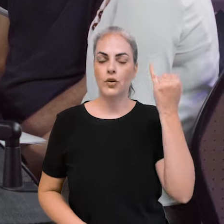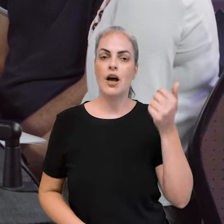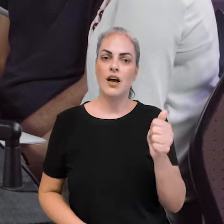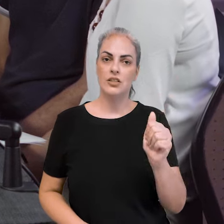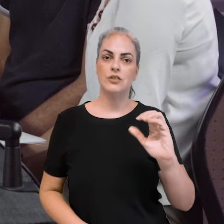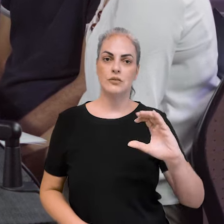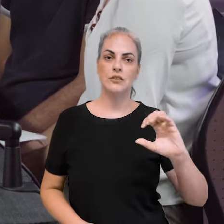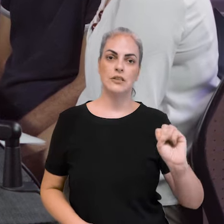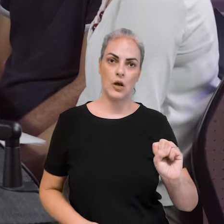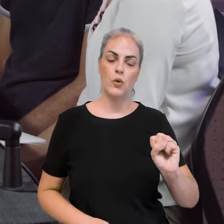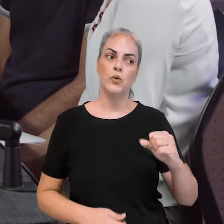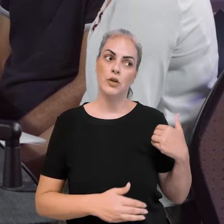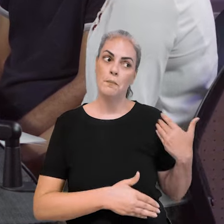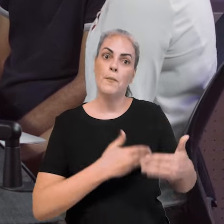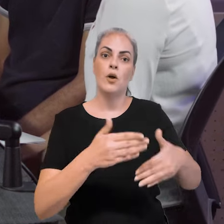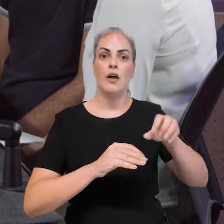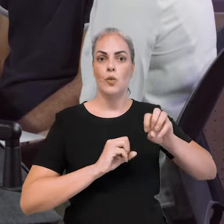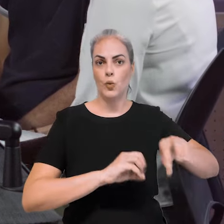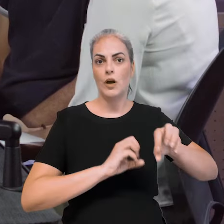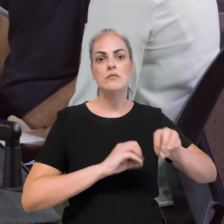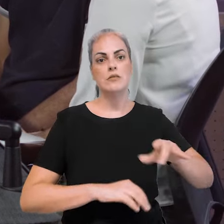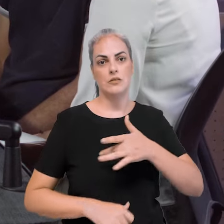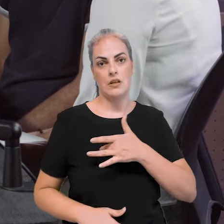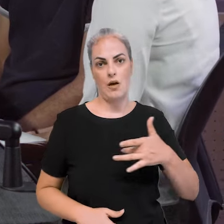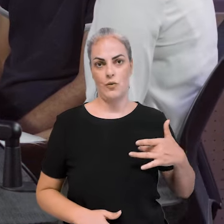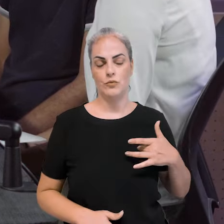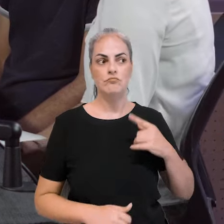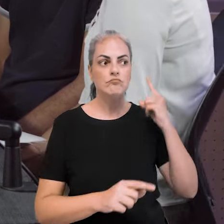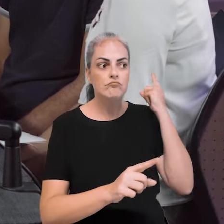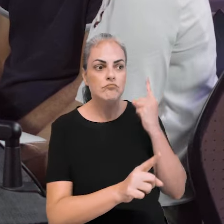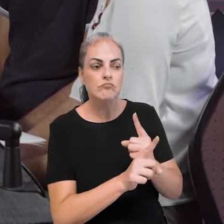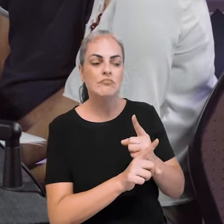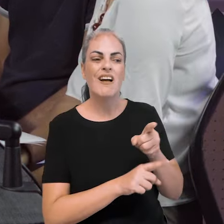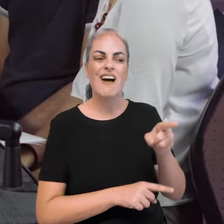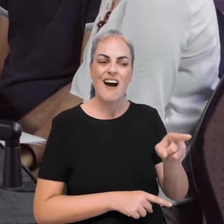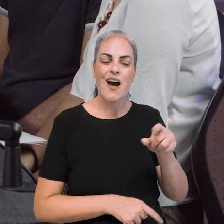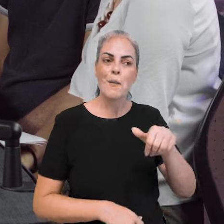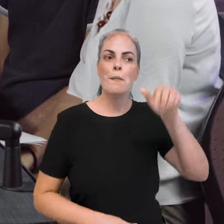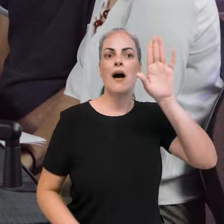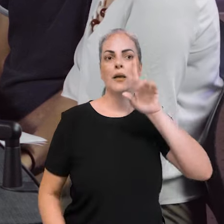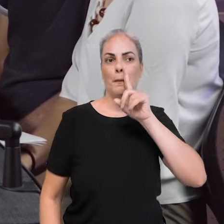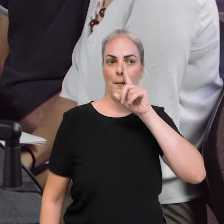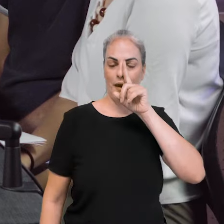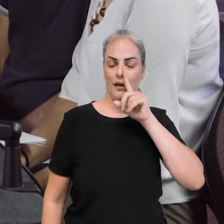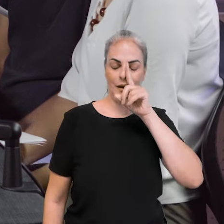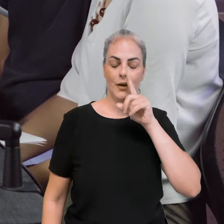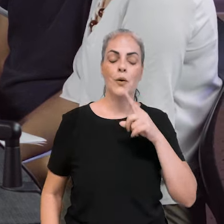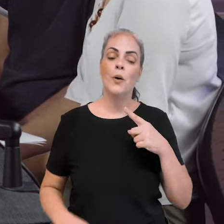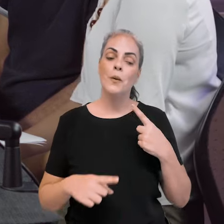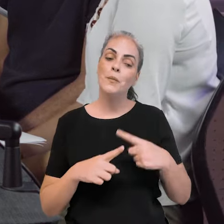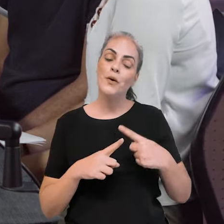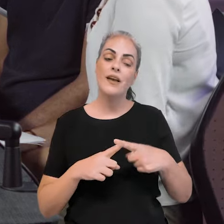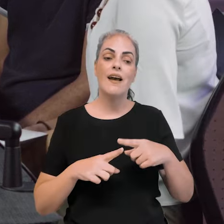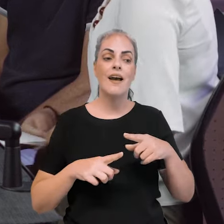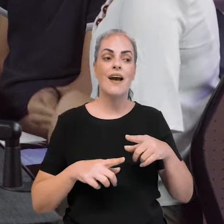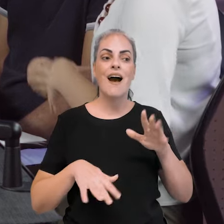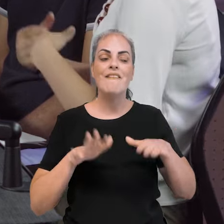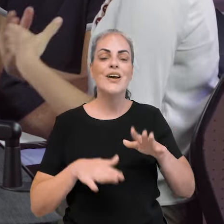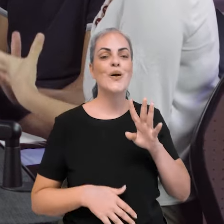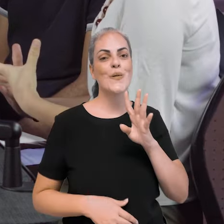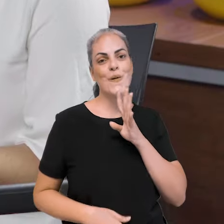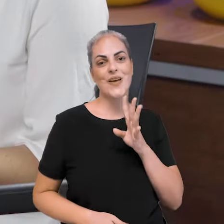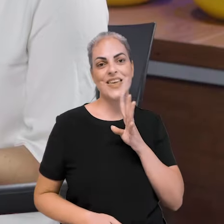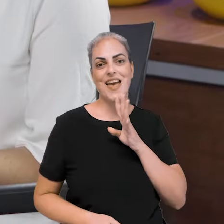nesse processo de educação em saúde e de identificação das populações expostas. Porque muitas vezes eles